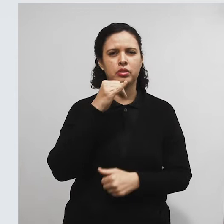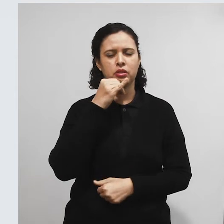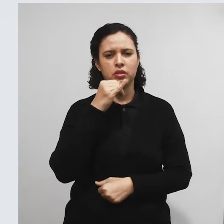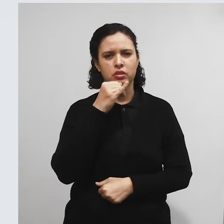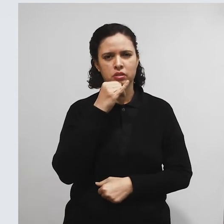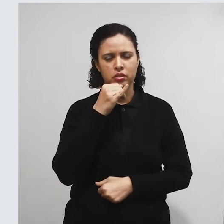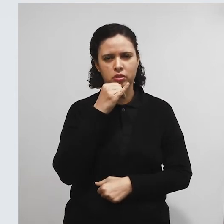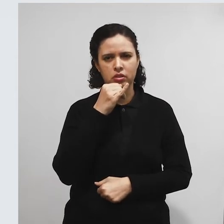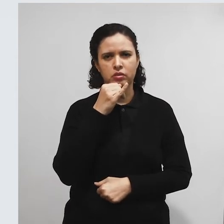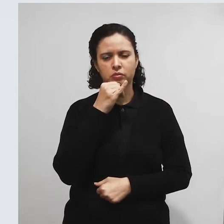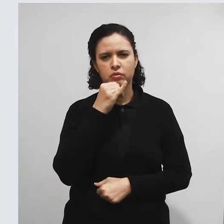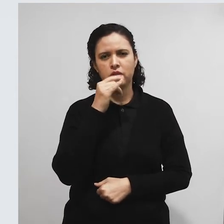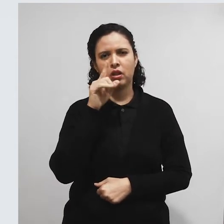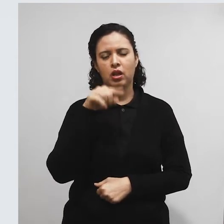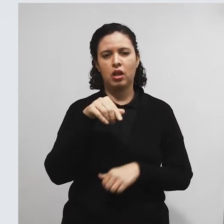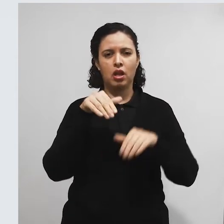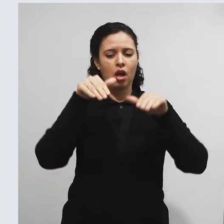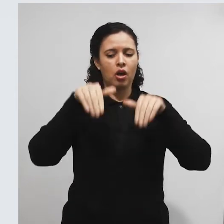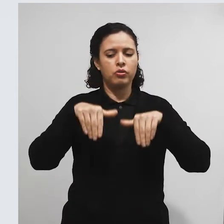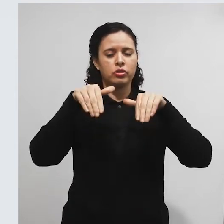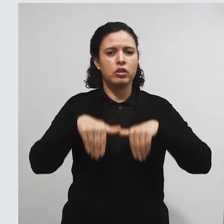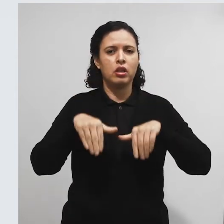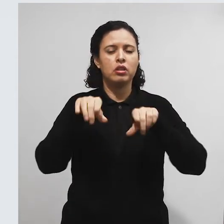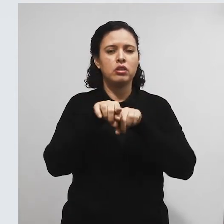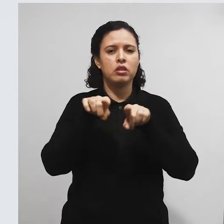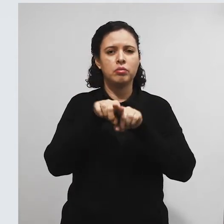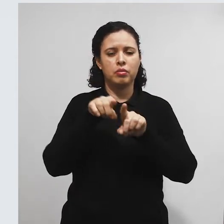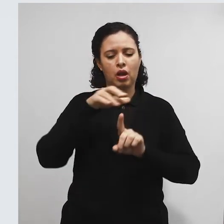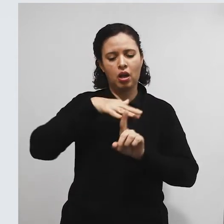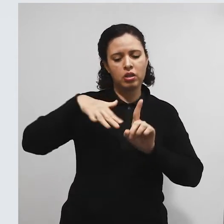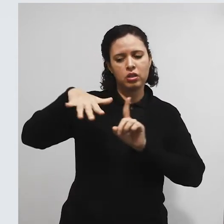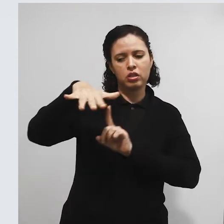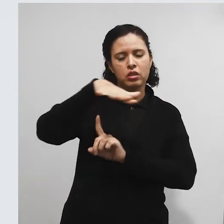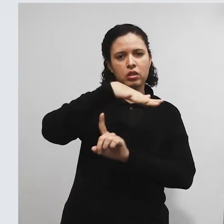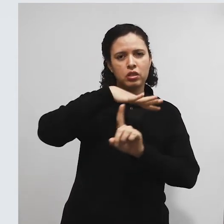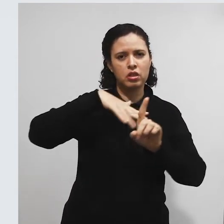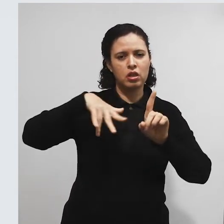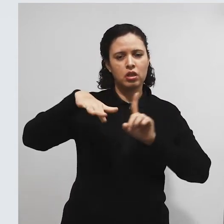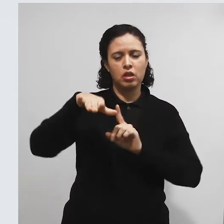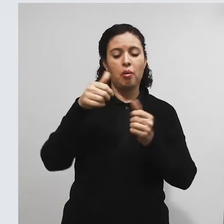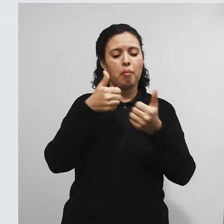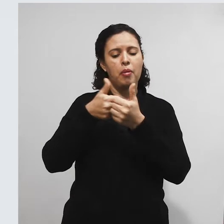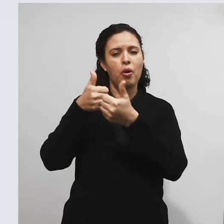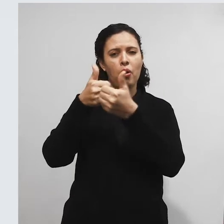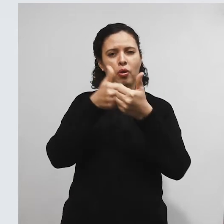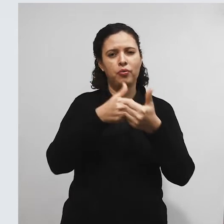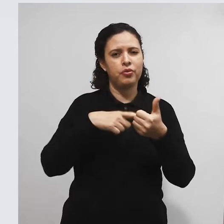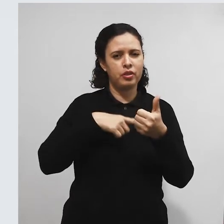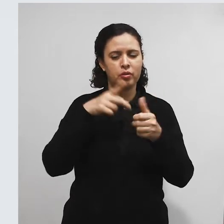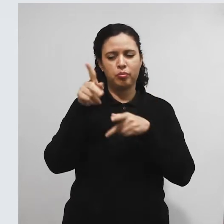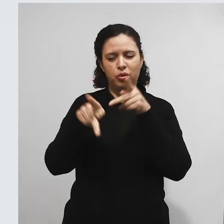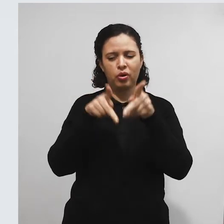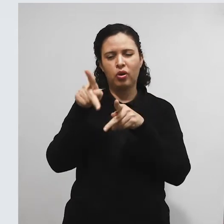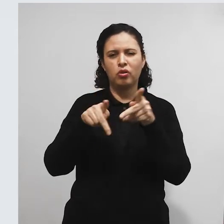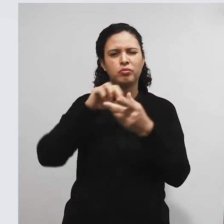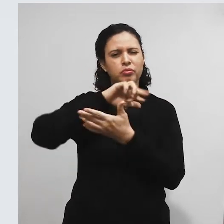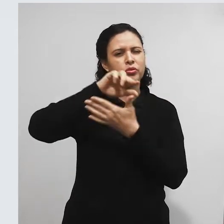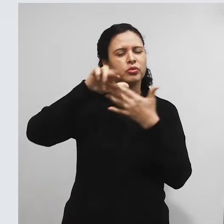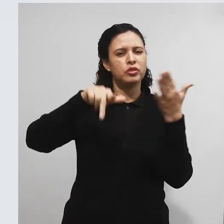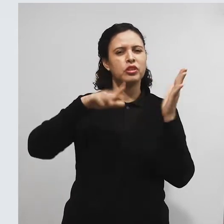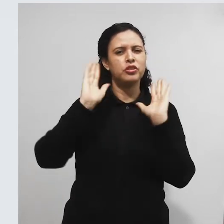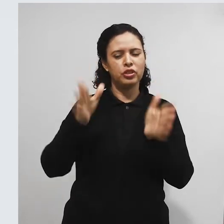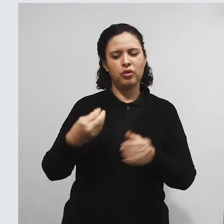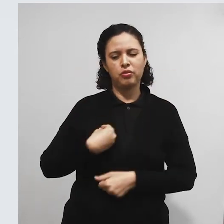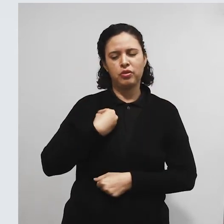na Austrália e como as ilhas próximas da Austrália, tem vários povos que vivem ali há milênios